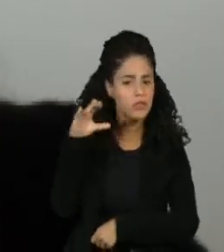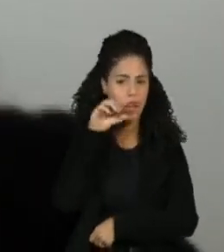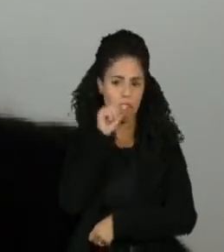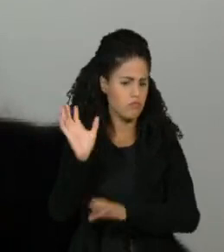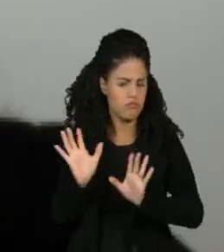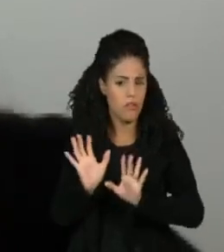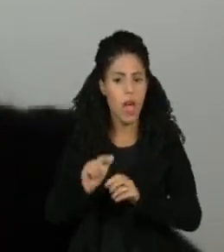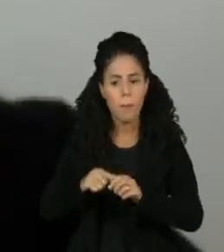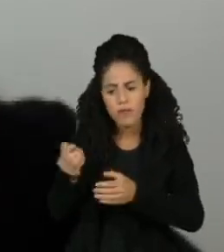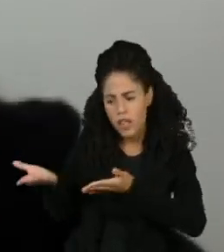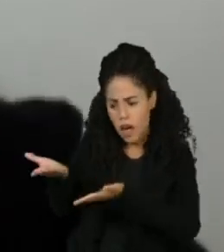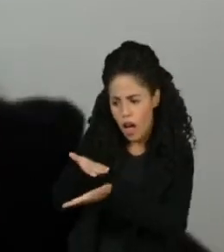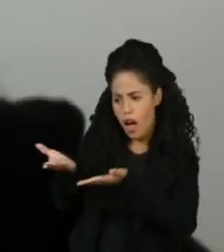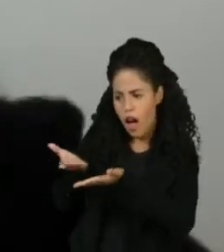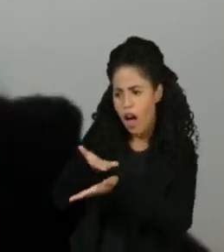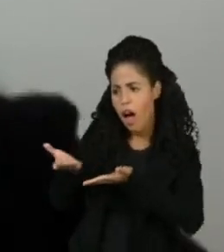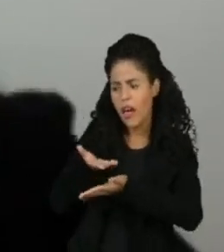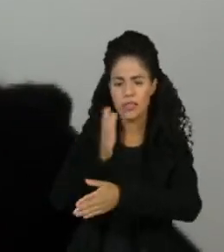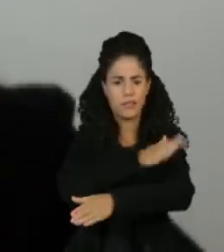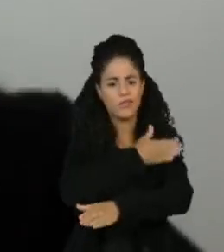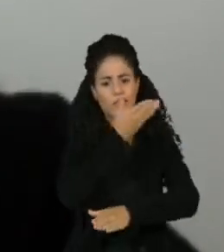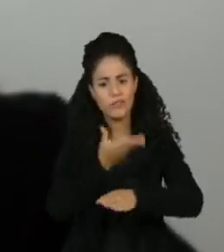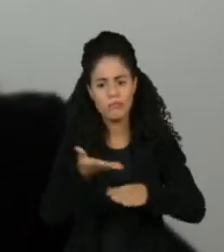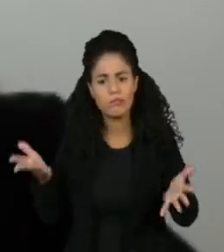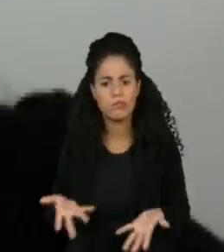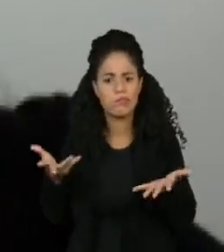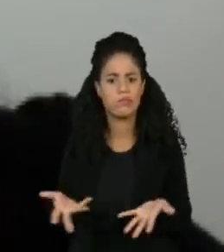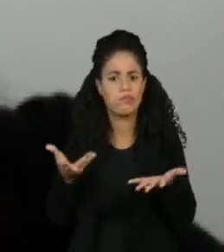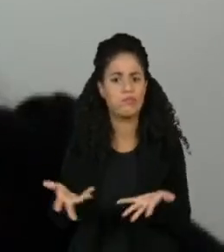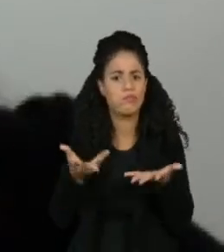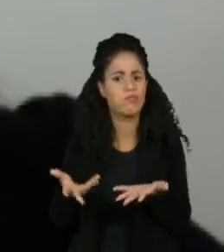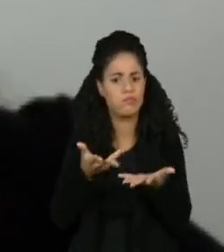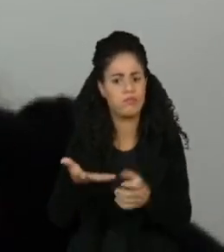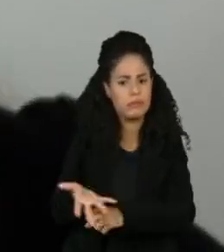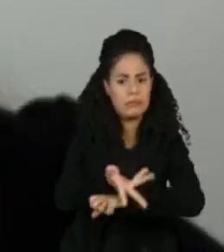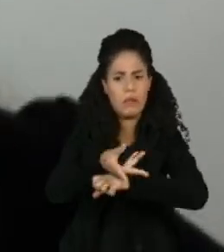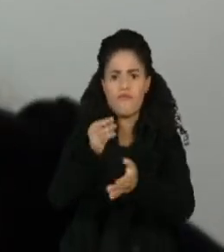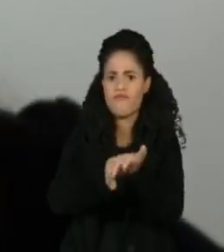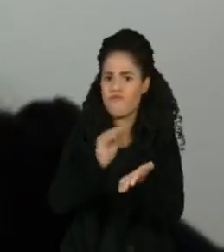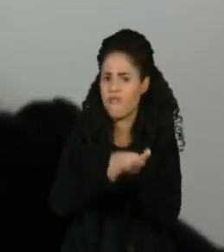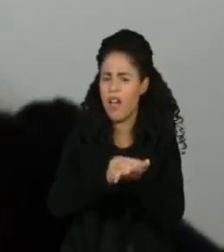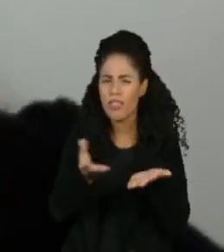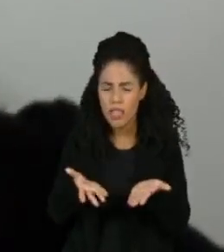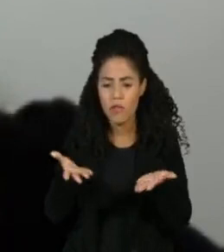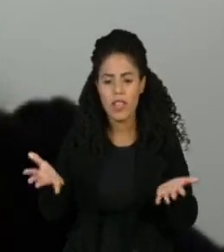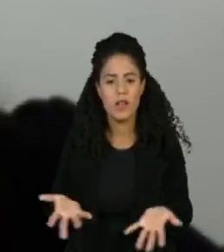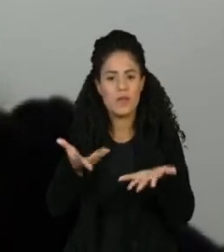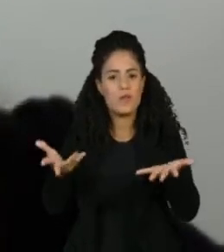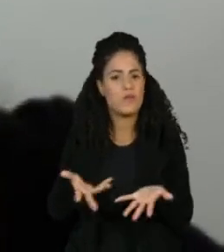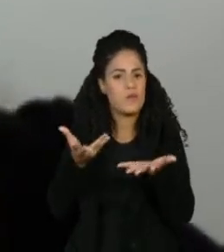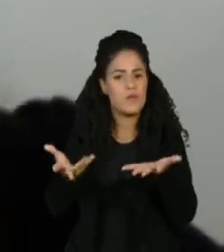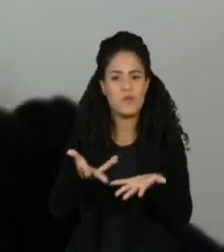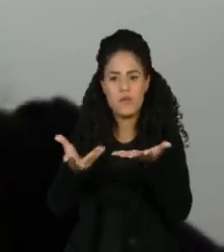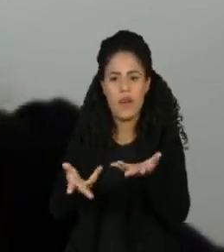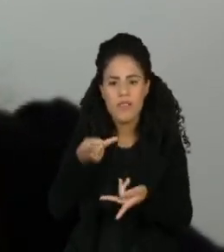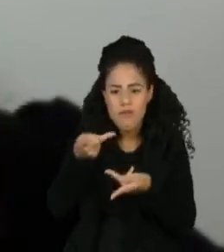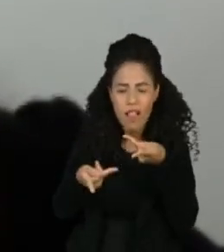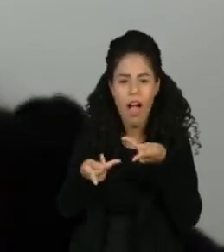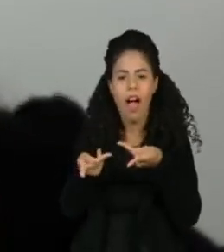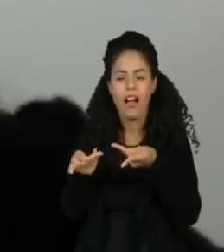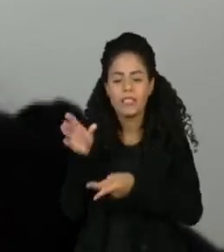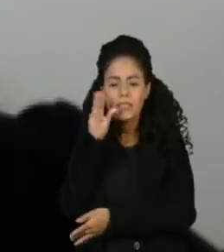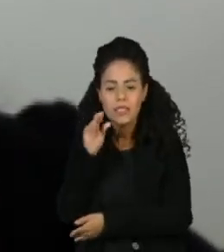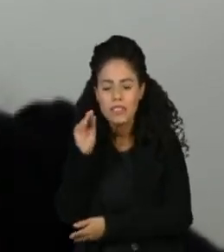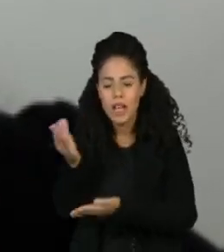mais do que um dia inteiro de estimulação sem qualidade. Estimular a linguagem o mais precocemente